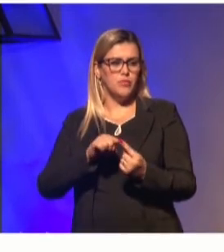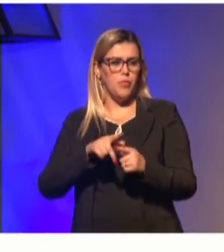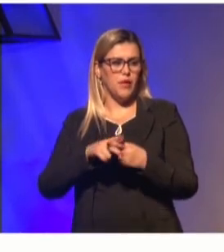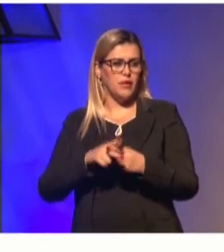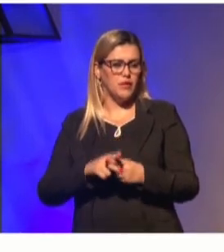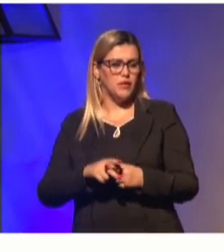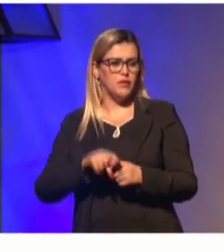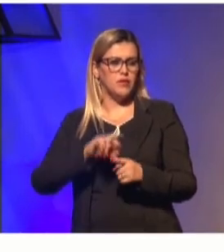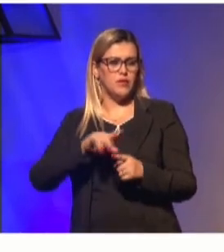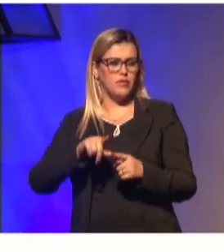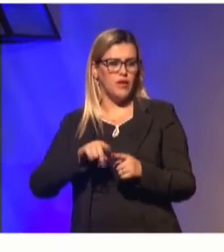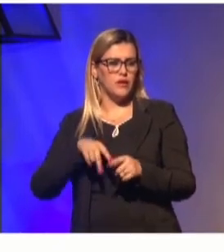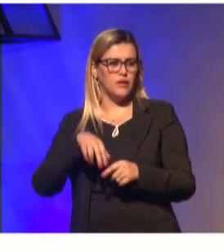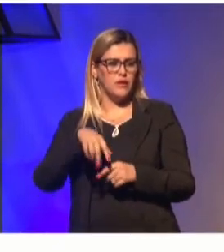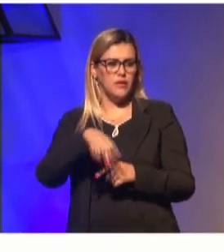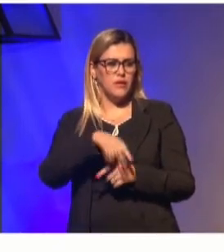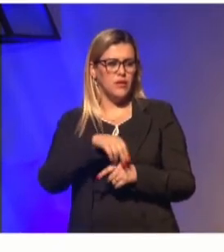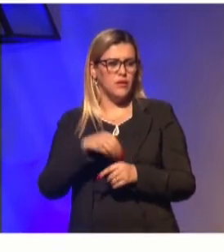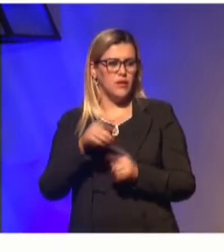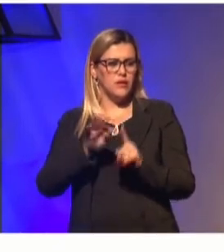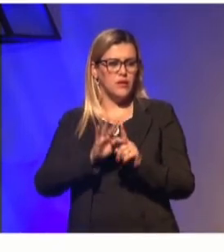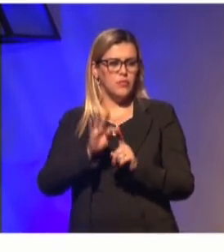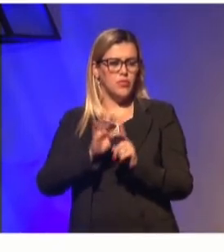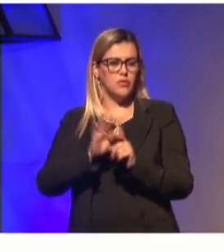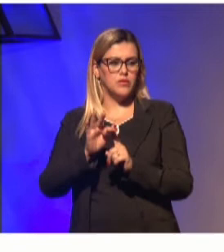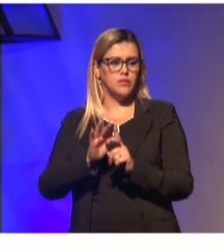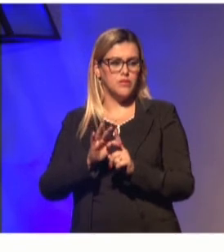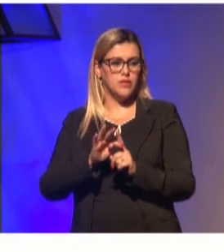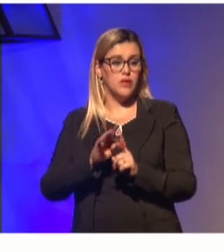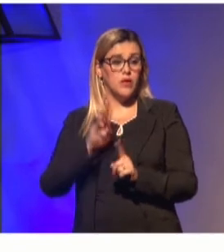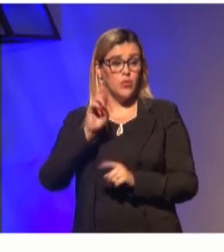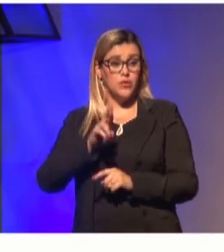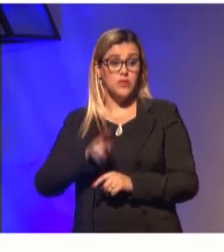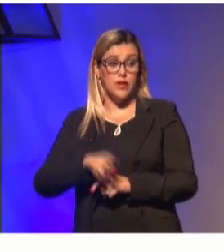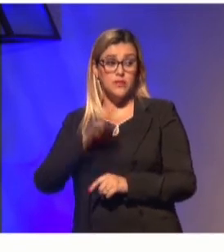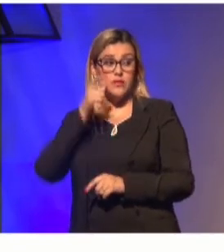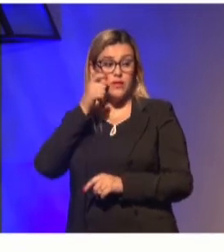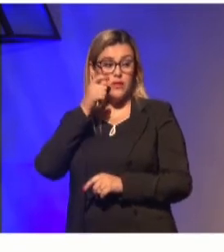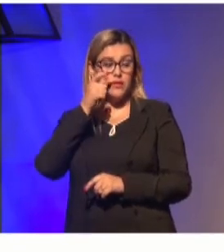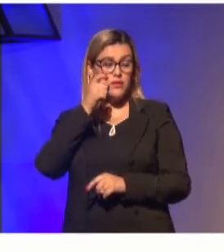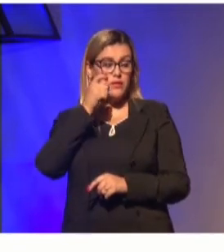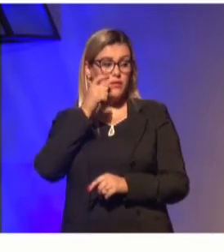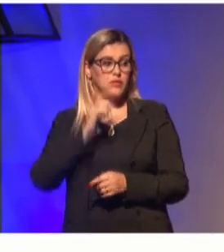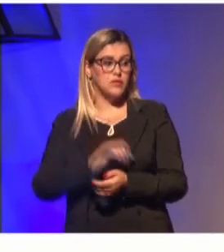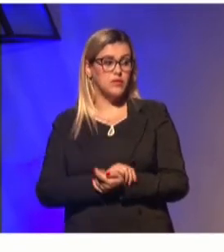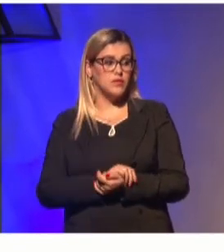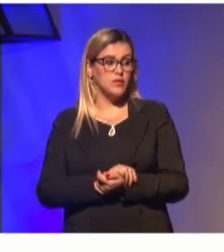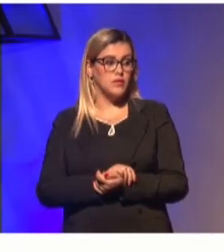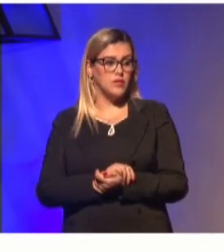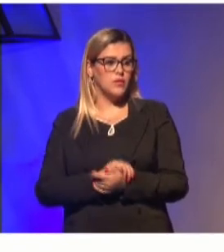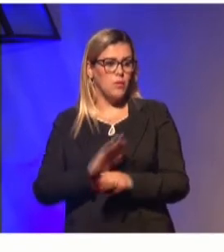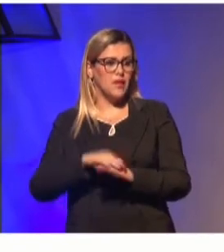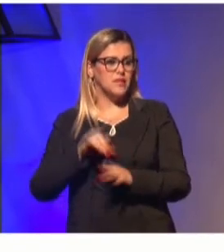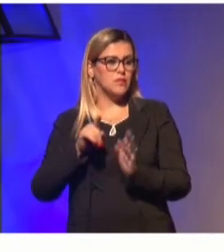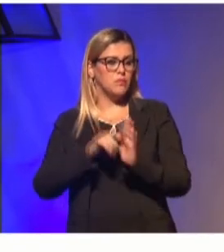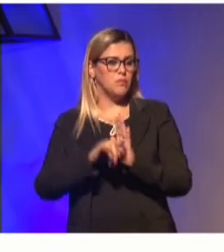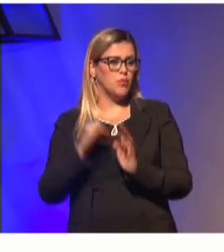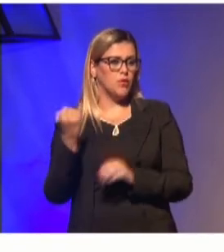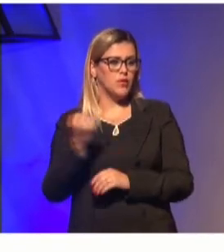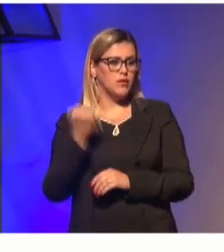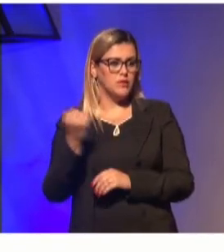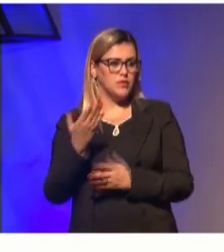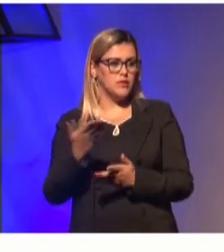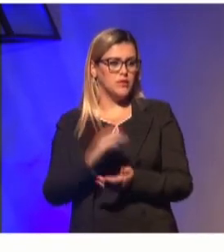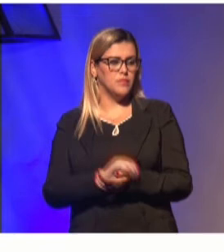atividade locomotora, termografia e tal, alguns resultados interessantes, sendo aí os mais importantes relacionados, por exemplo,